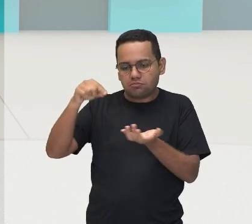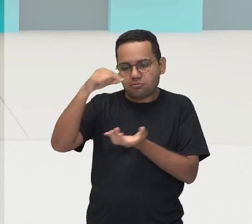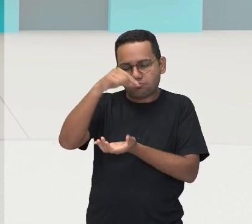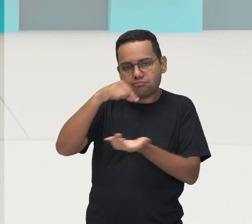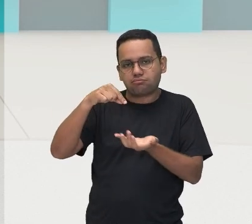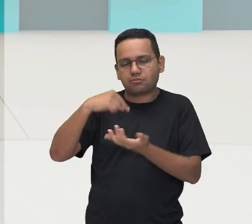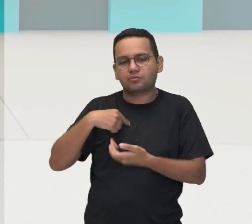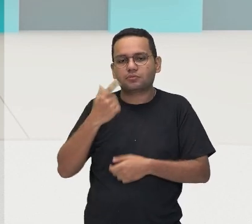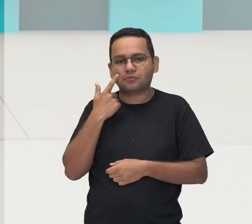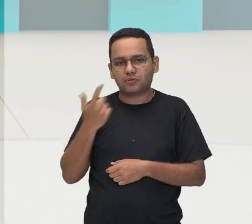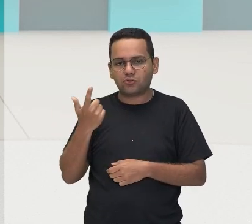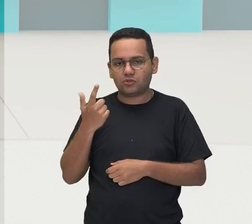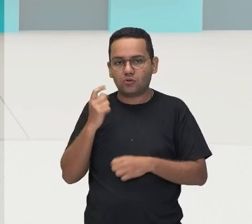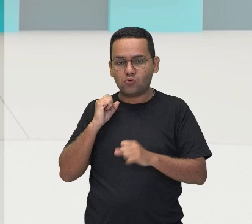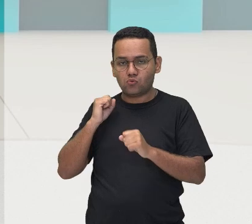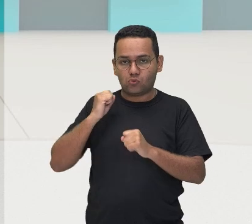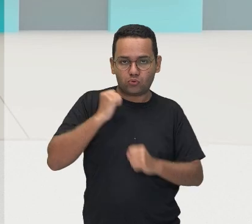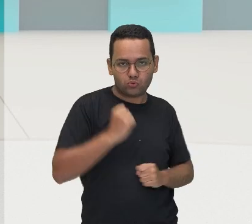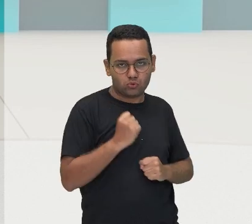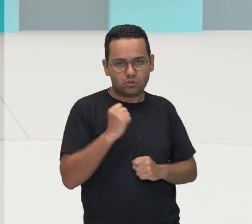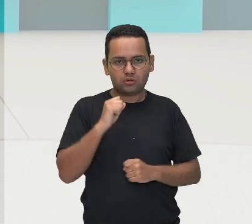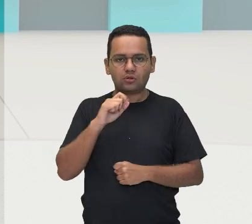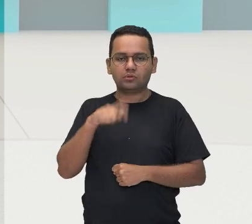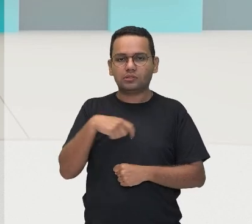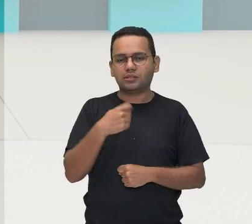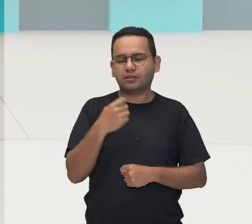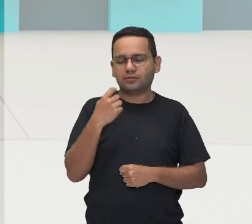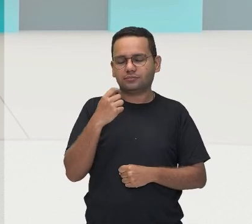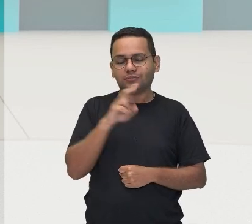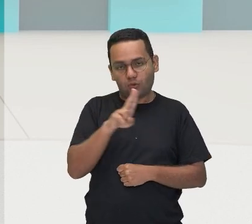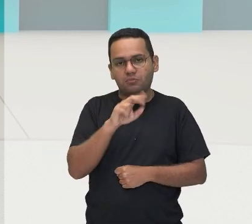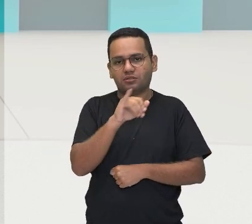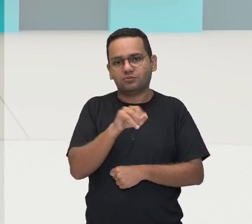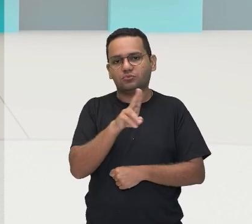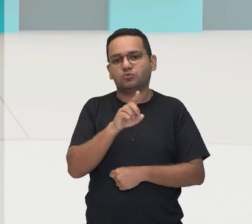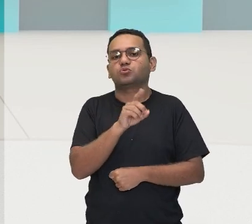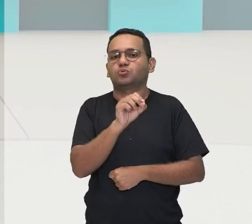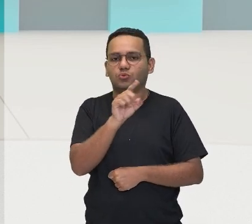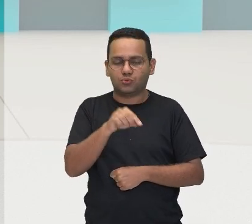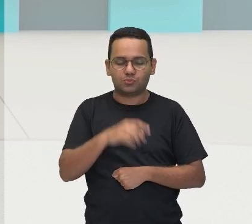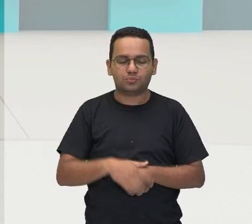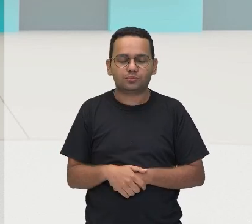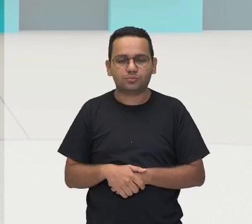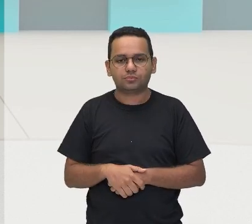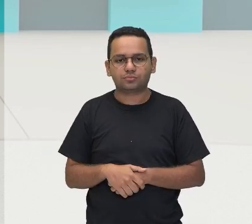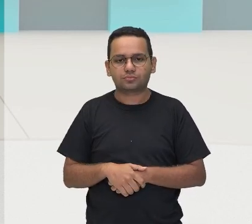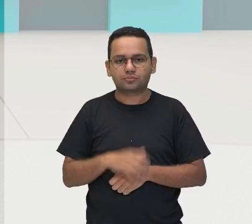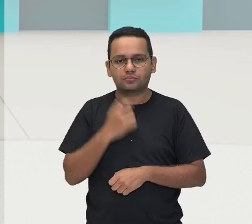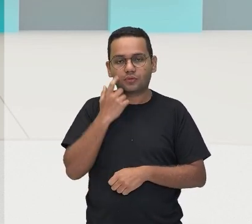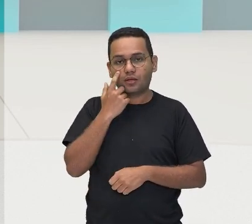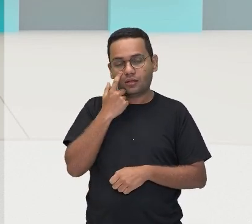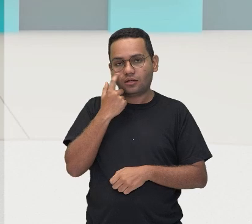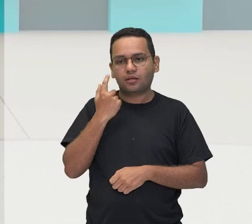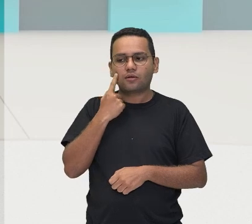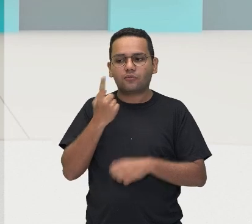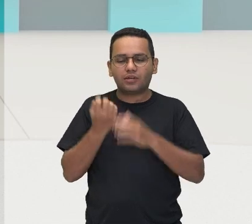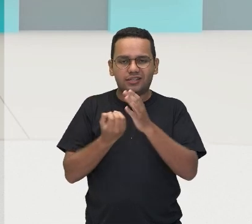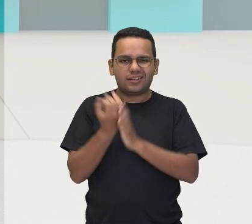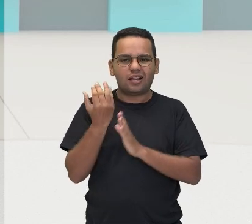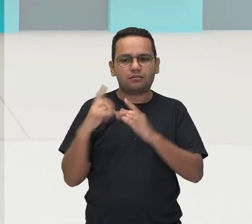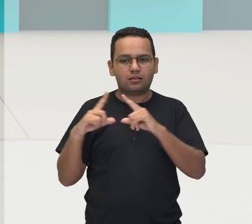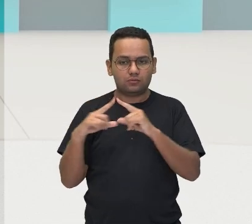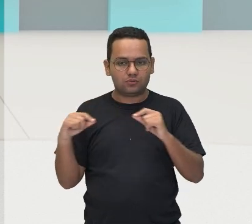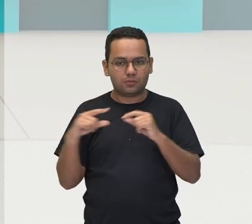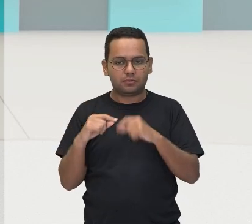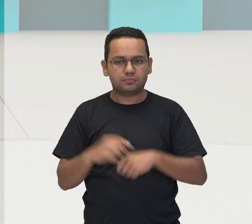pelo judô, que é uma modalidade de luta que teve origem ali no Japão. E o